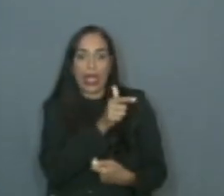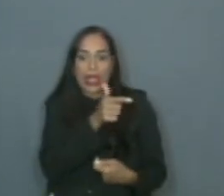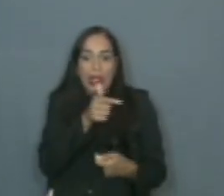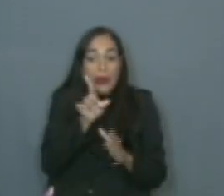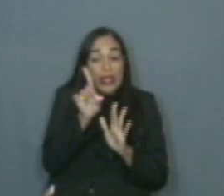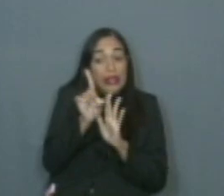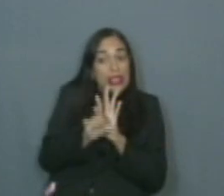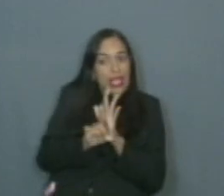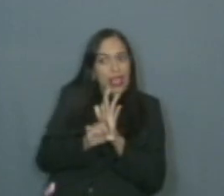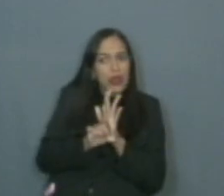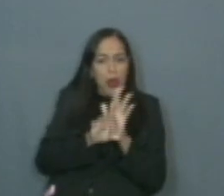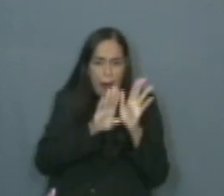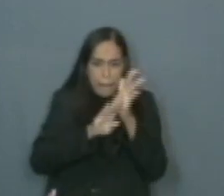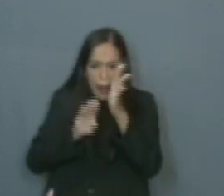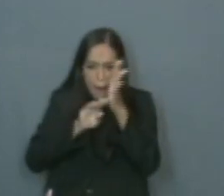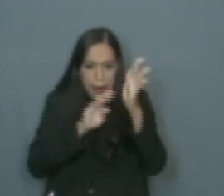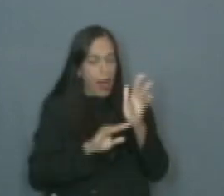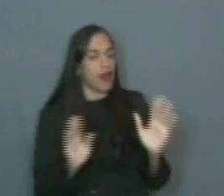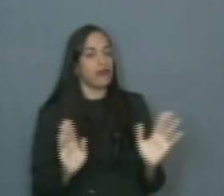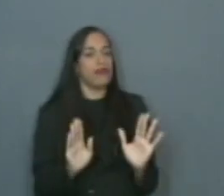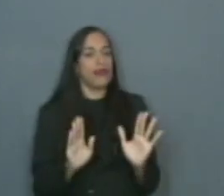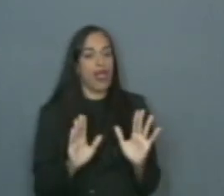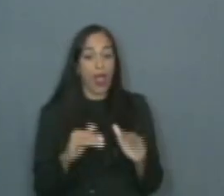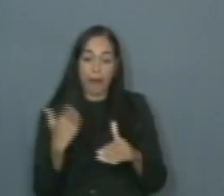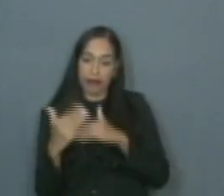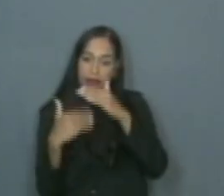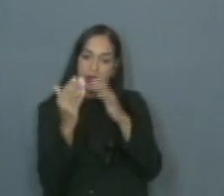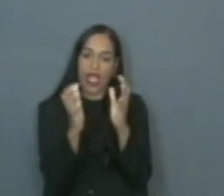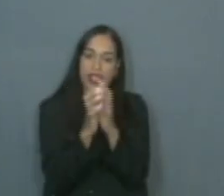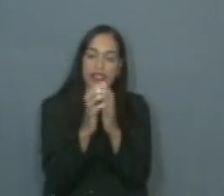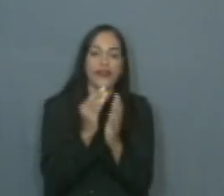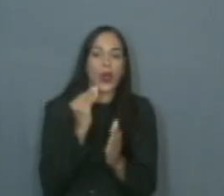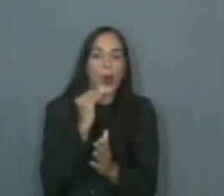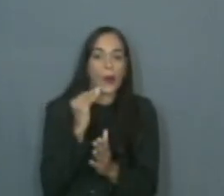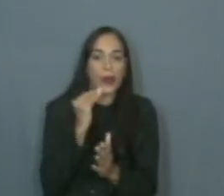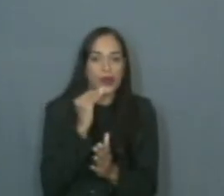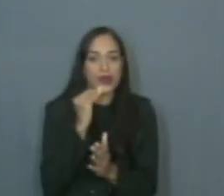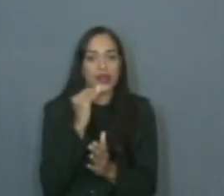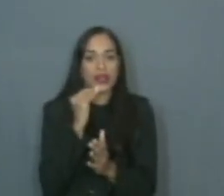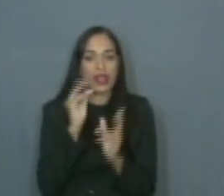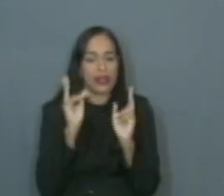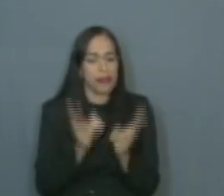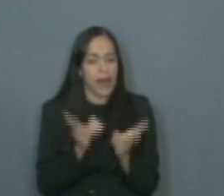direito a menos para ninguém. É sobre construir o Recife das oportunidades. É